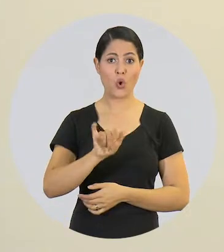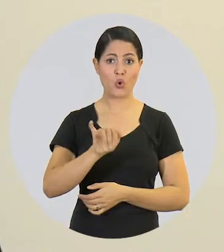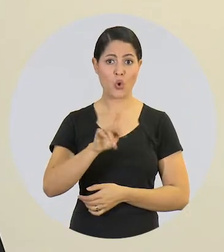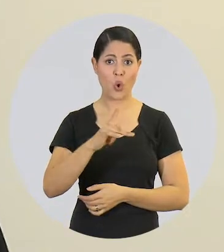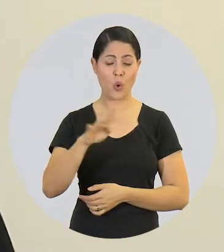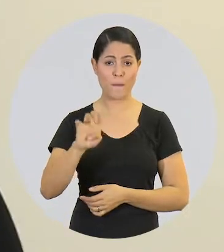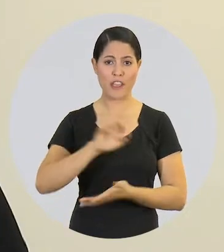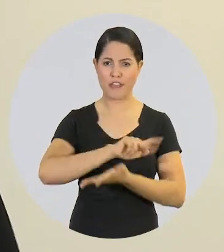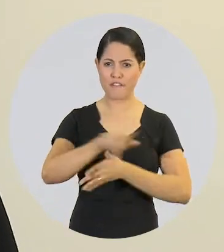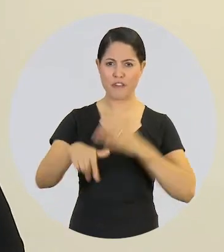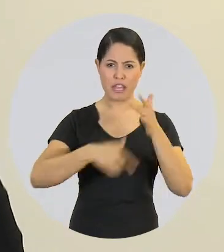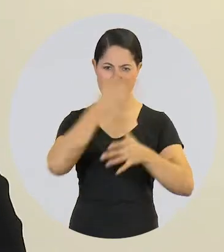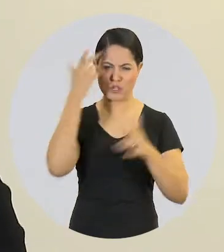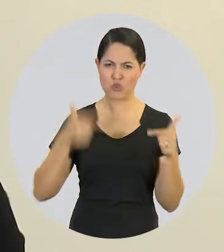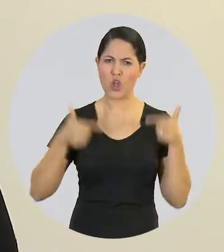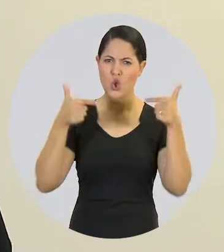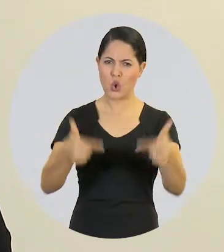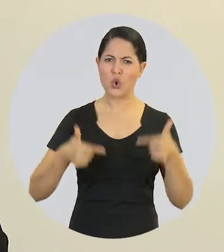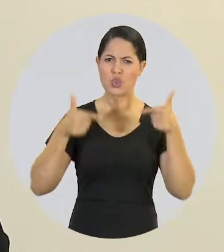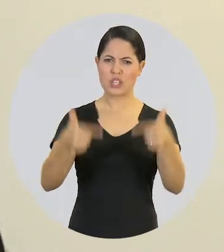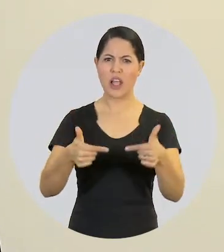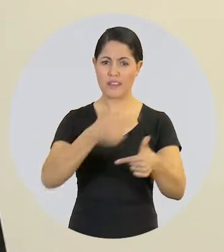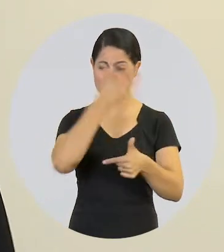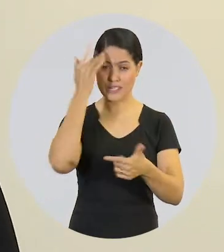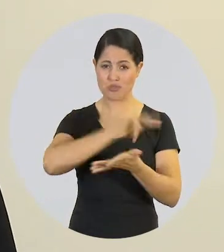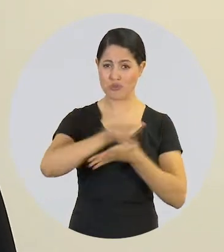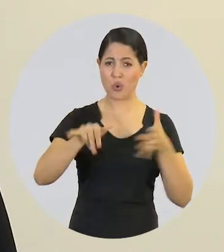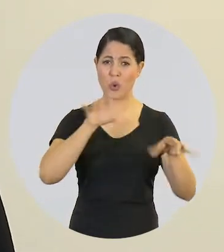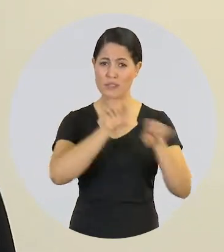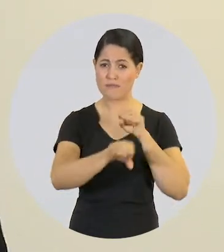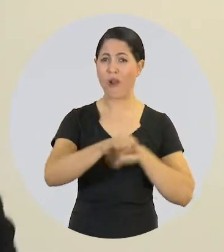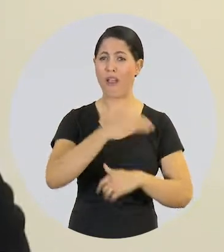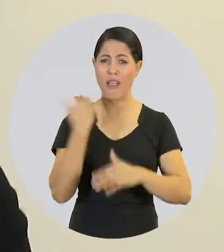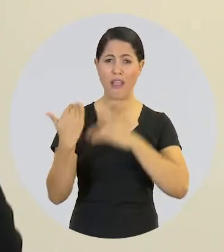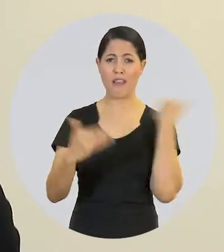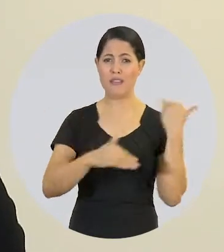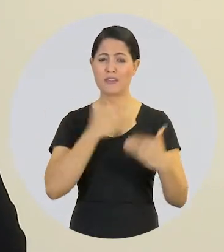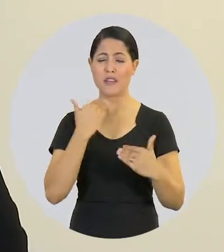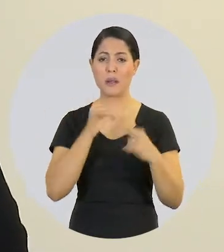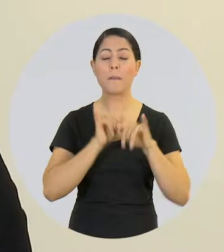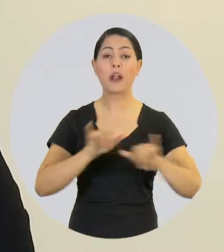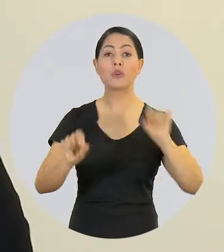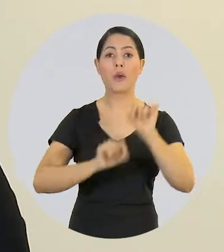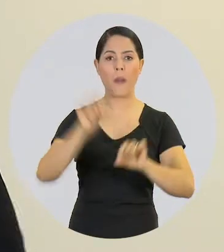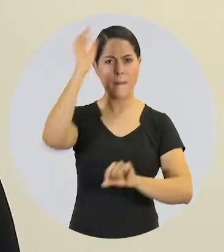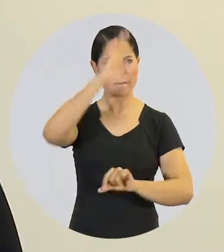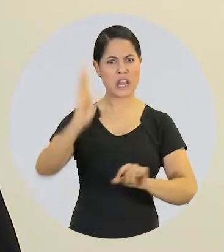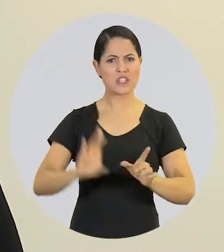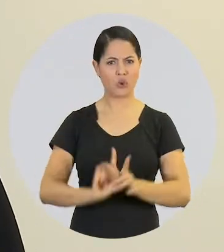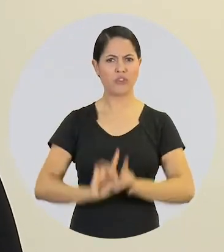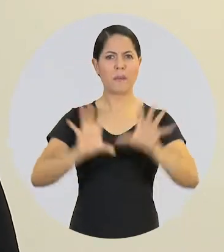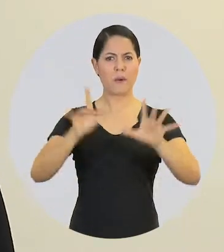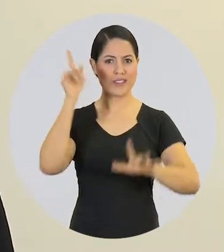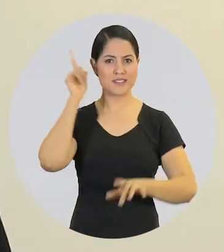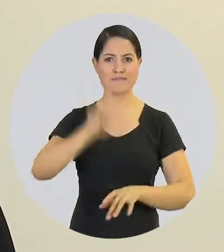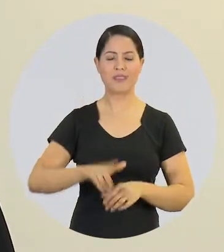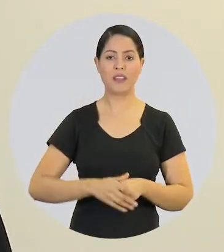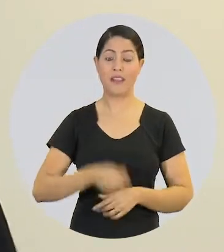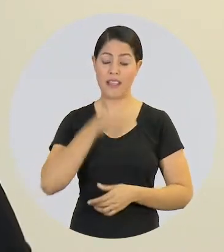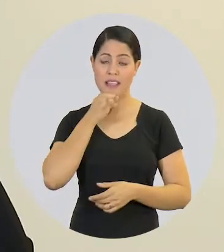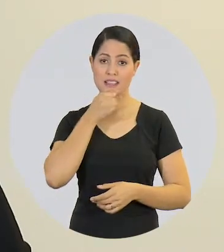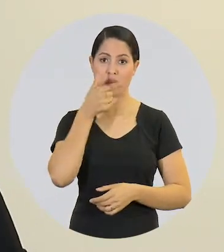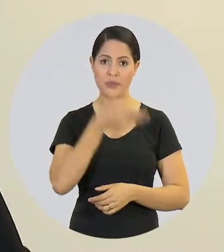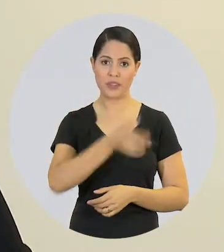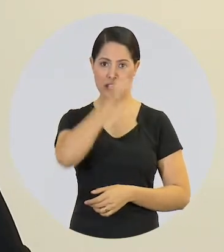de um golpe. Muitas pessoas lutaram e morreram para que o Brasil fosse considerado, mais uma vez, um país